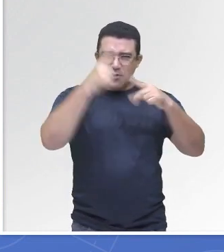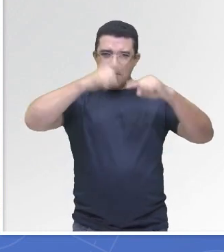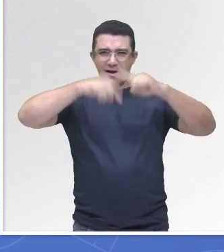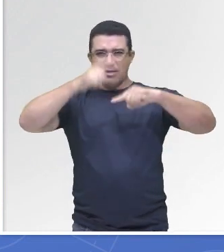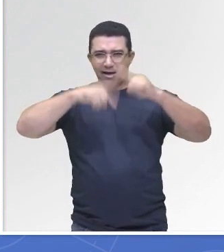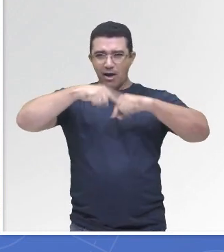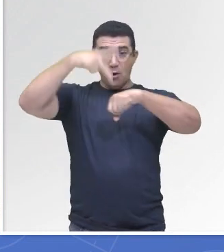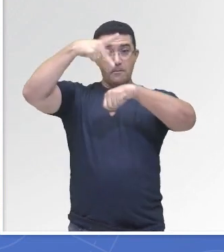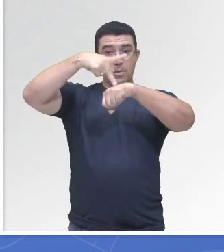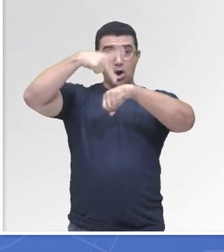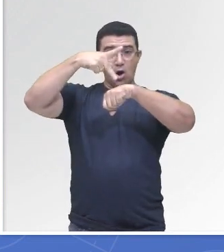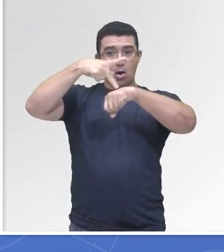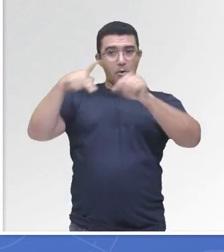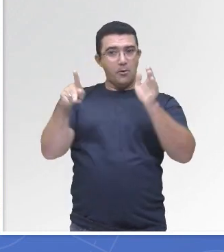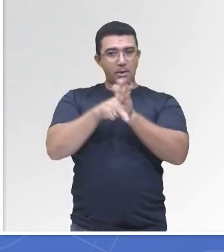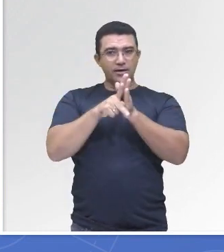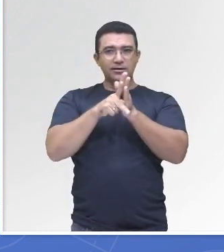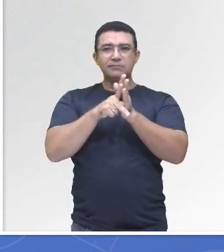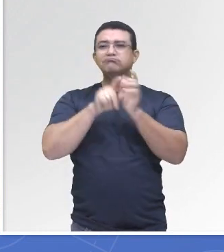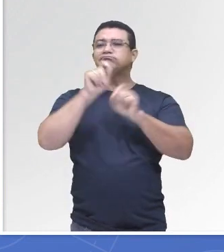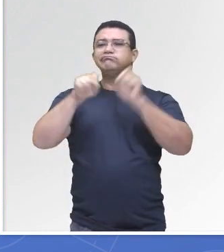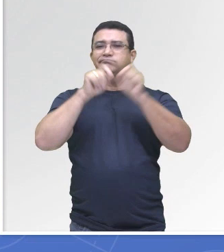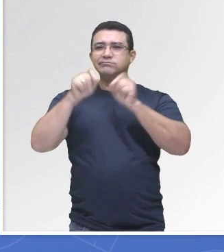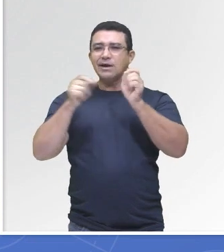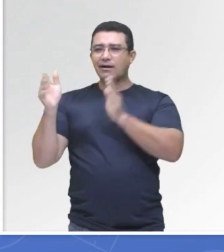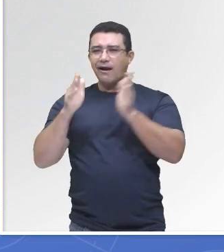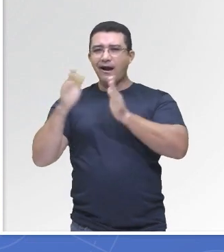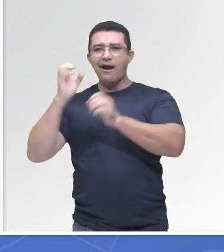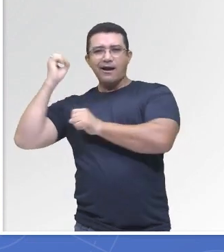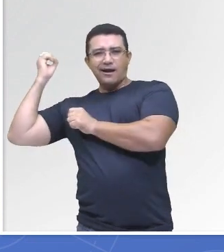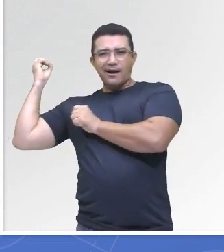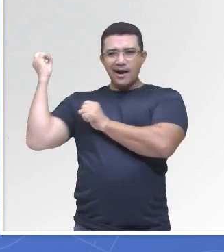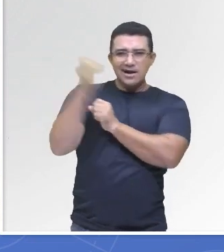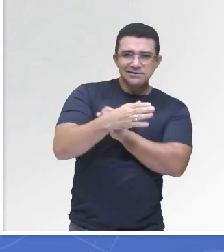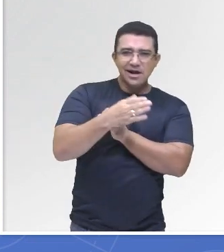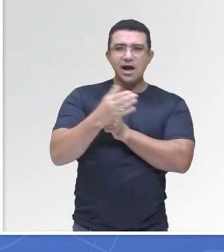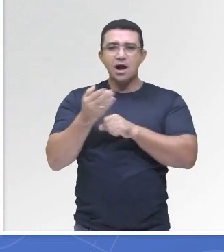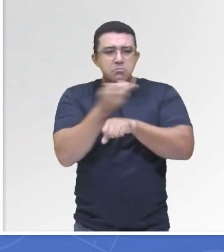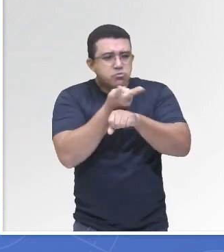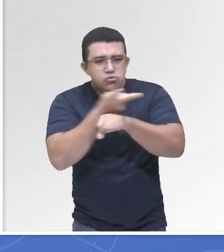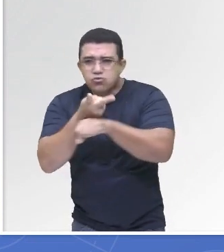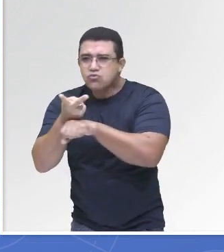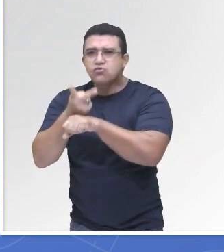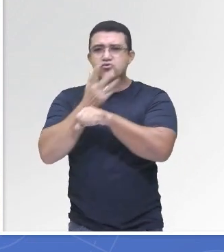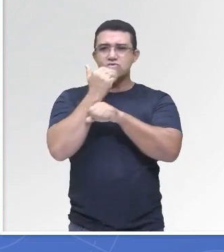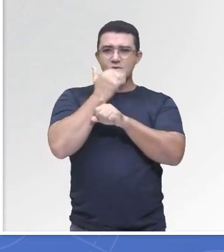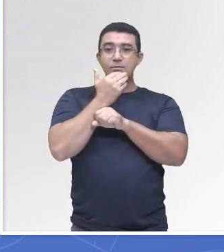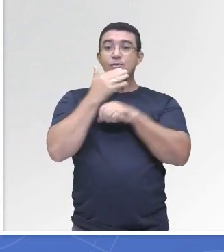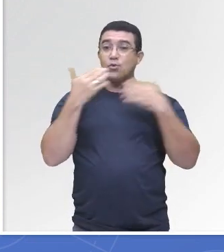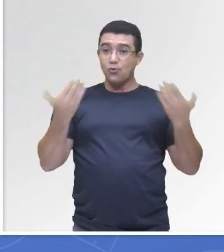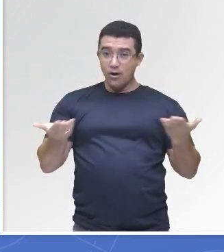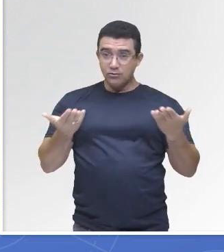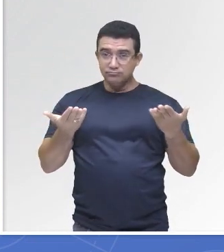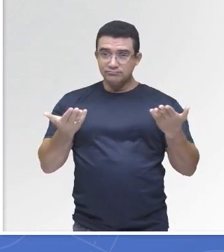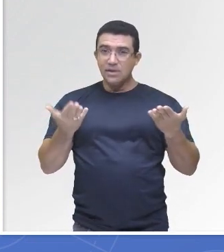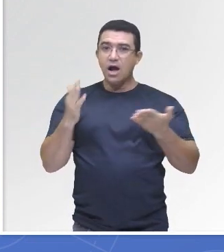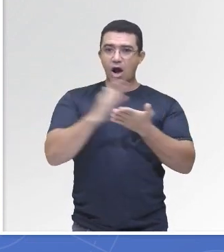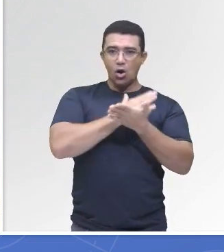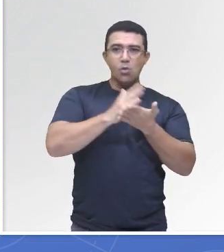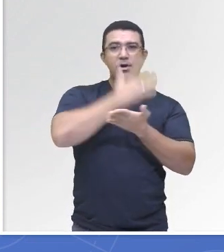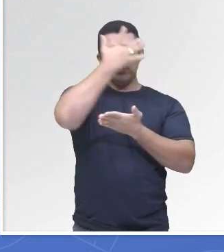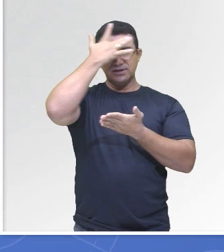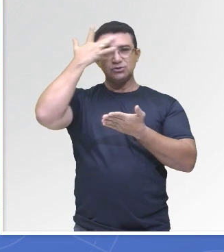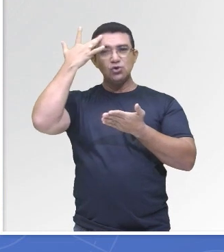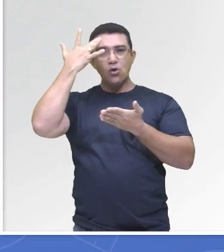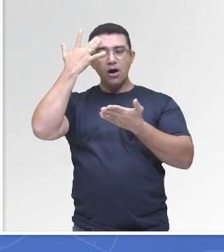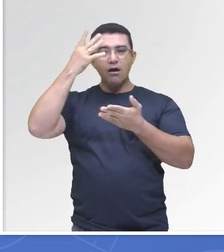artefatos de pedras? Isso eu comentei durante a aula. Quem prestou atenção viu que seria o Homo